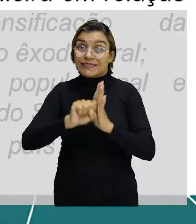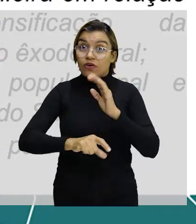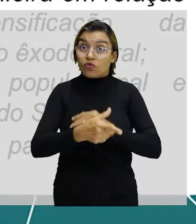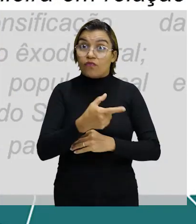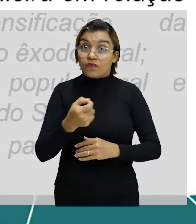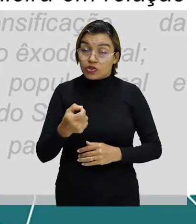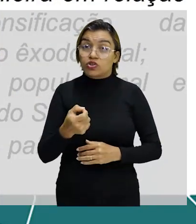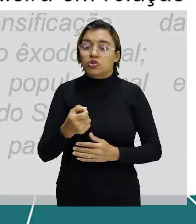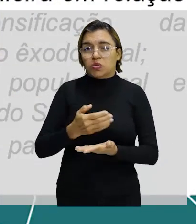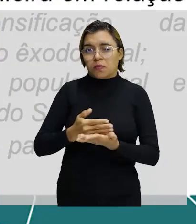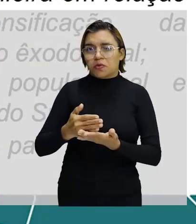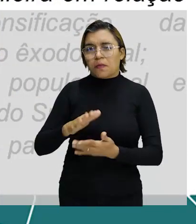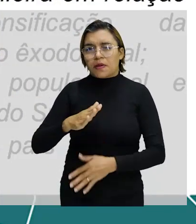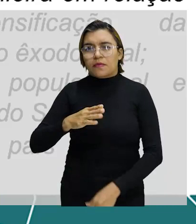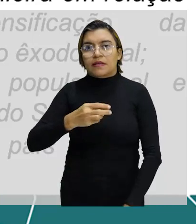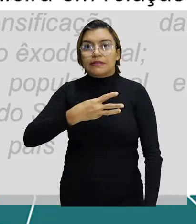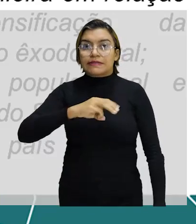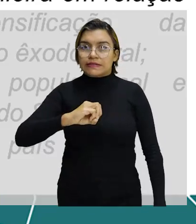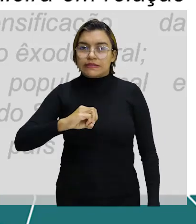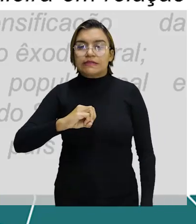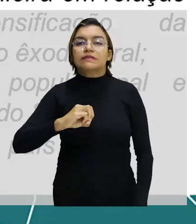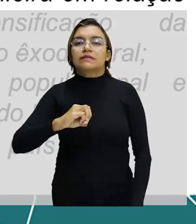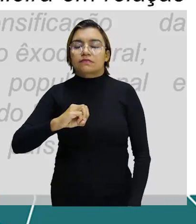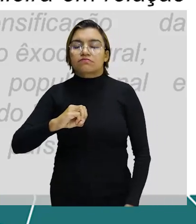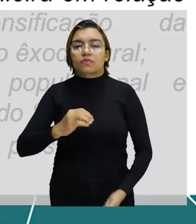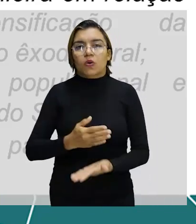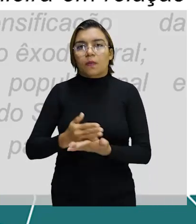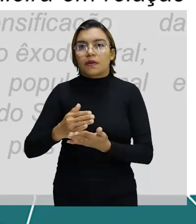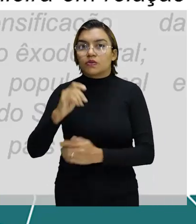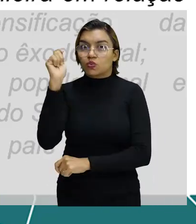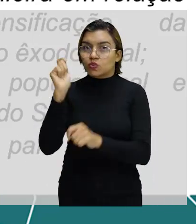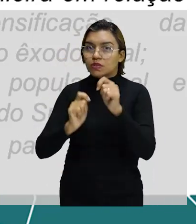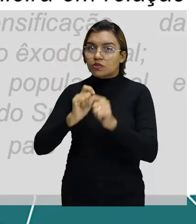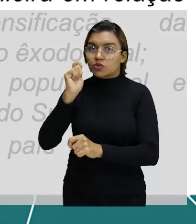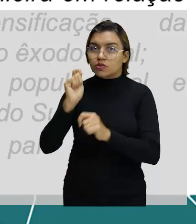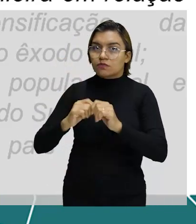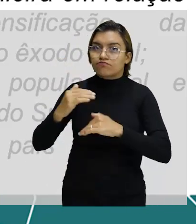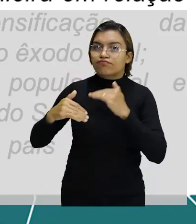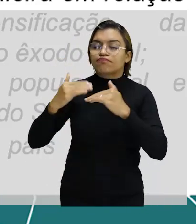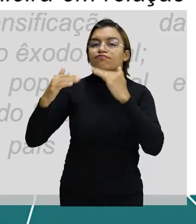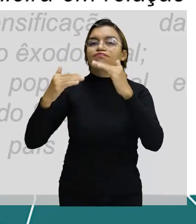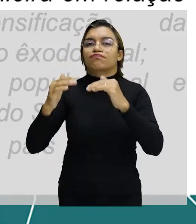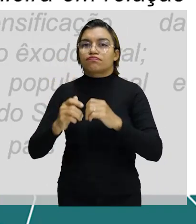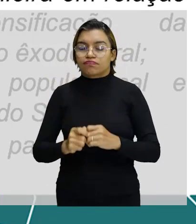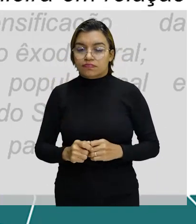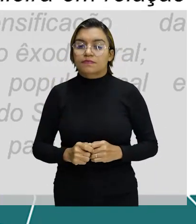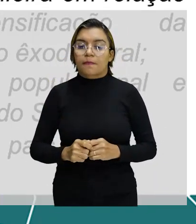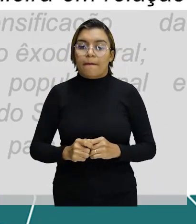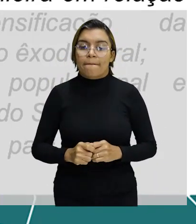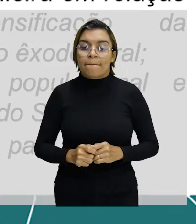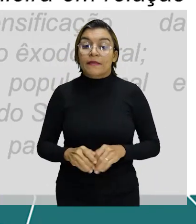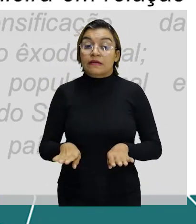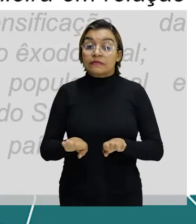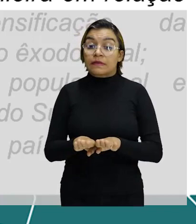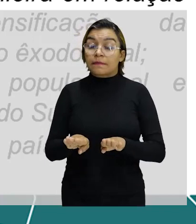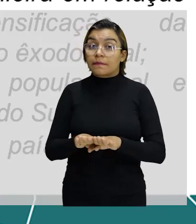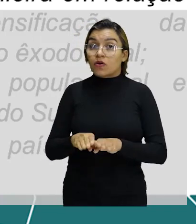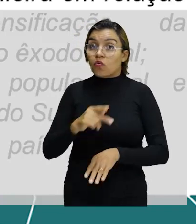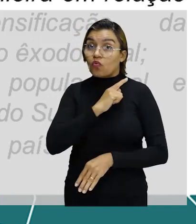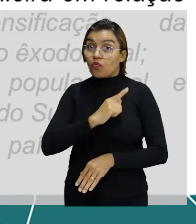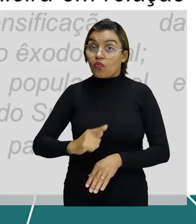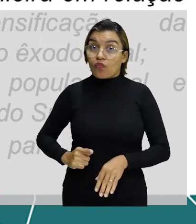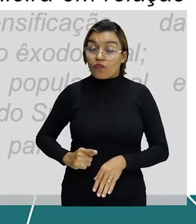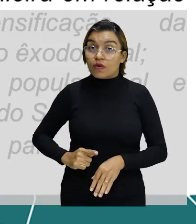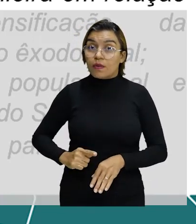principalmente a partir de 1930, quando eu tenho aí o início da industrialização brasileira, né, a consolidação na era Vargas. O governo brasileiro vai